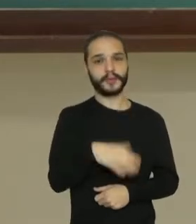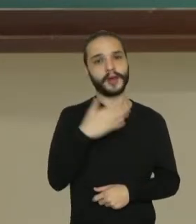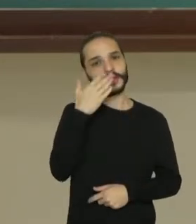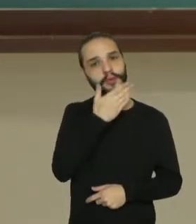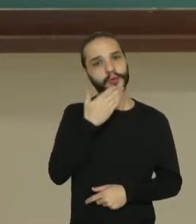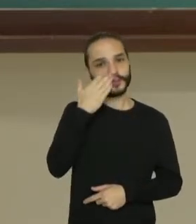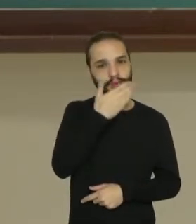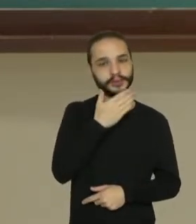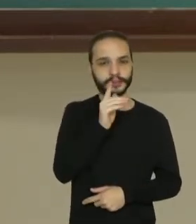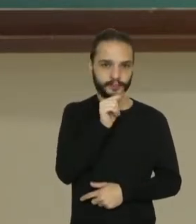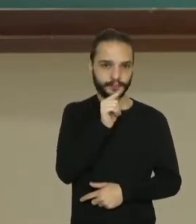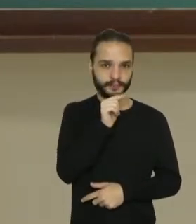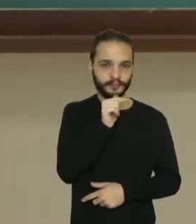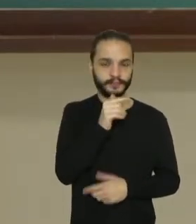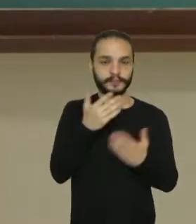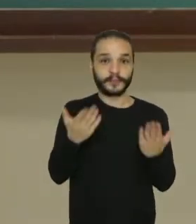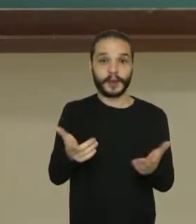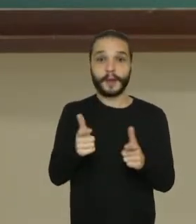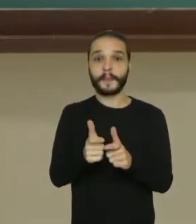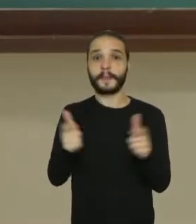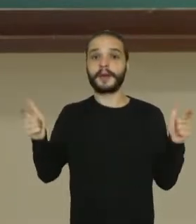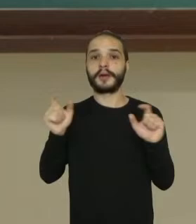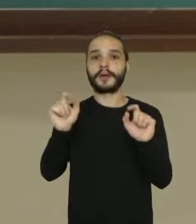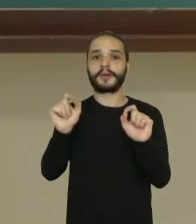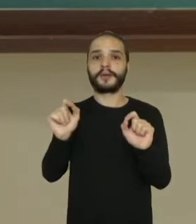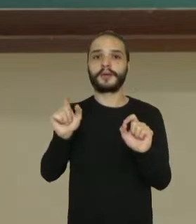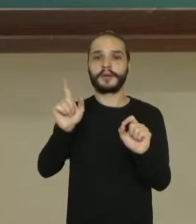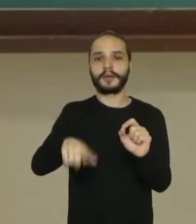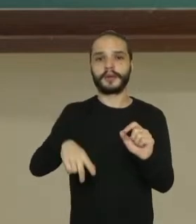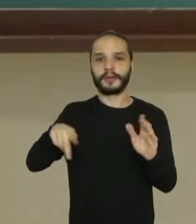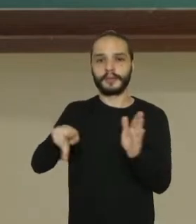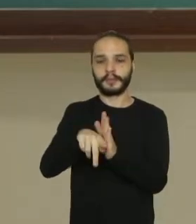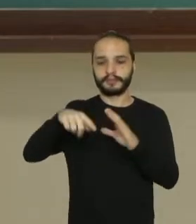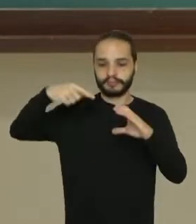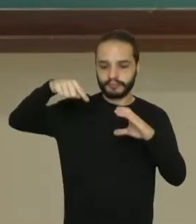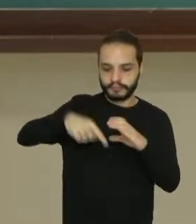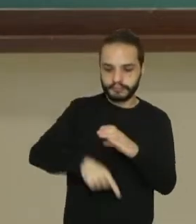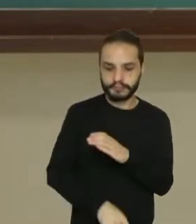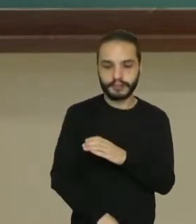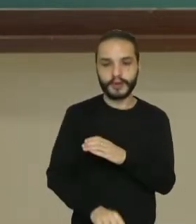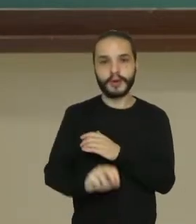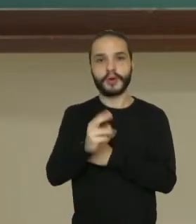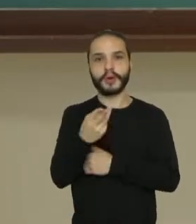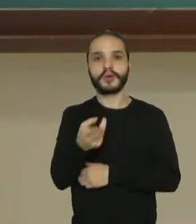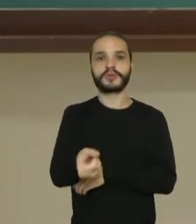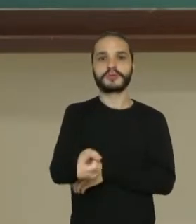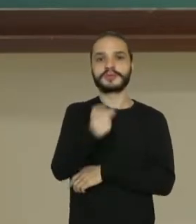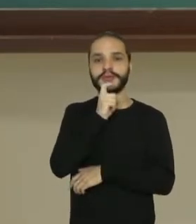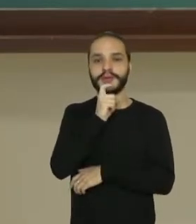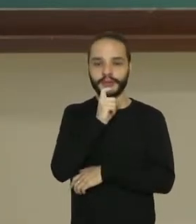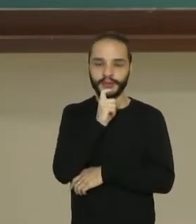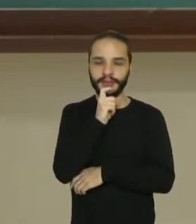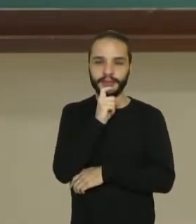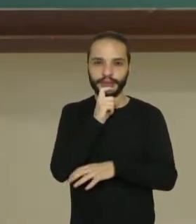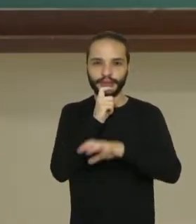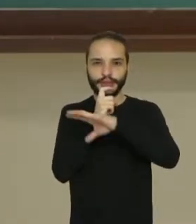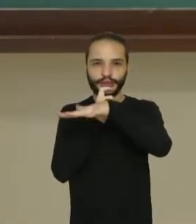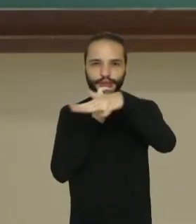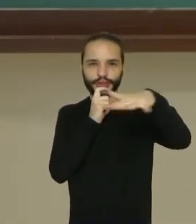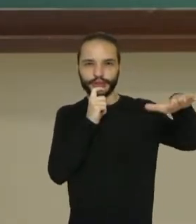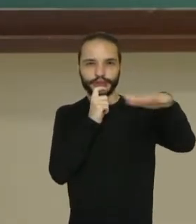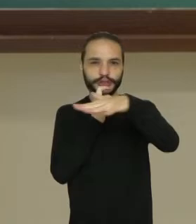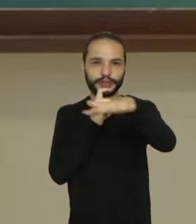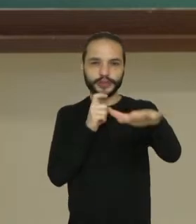A maioria dessa água está localizada ou nos lençóis freáticos ou nas geleiras. Então, nem é a água que está disponível